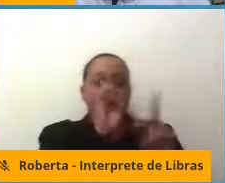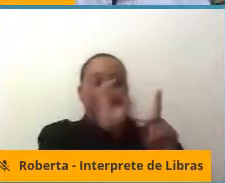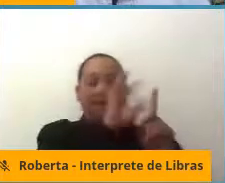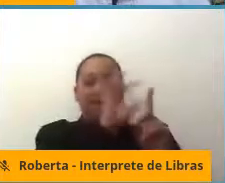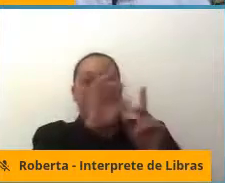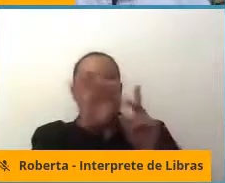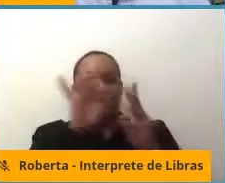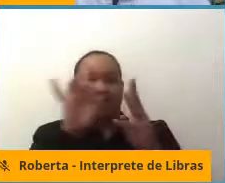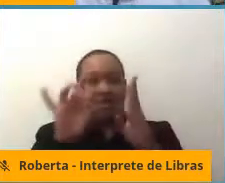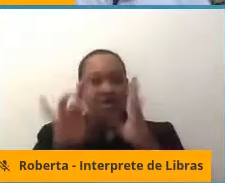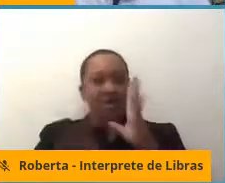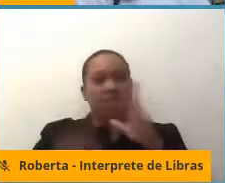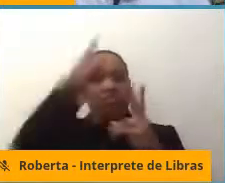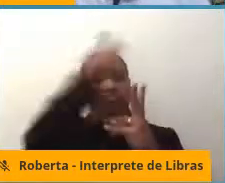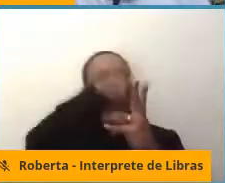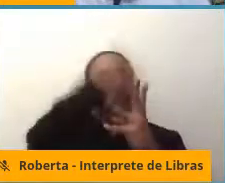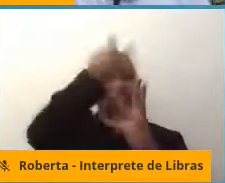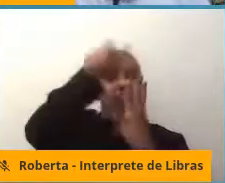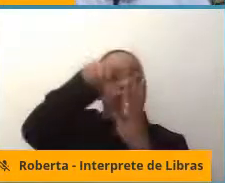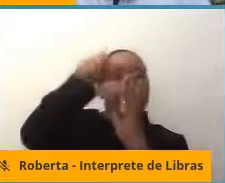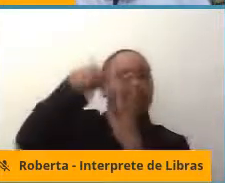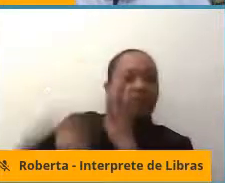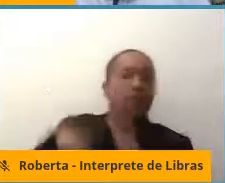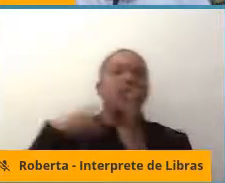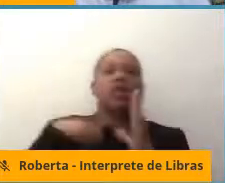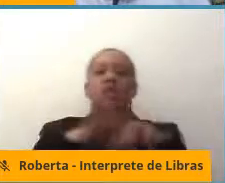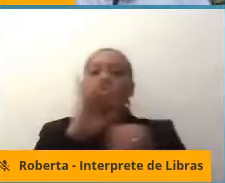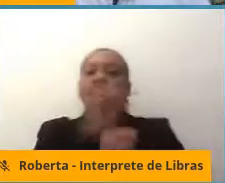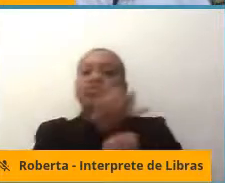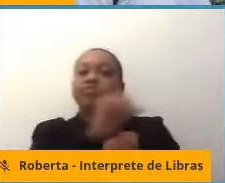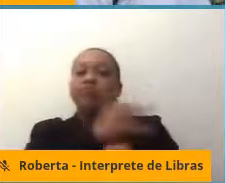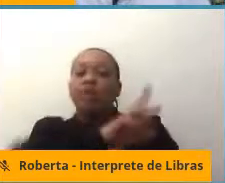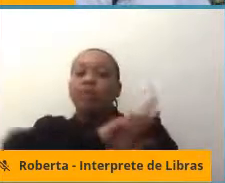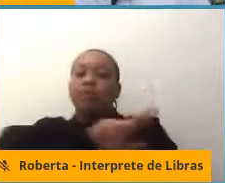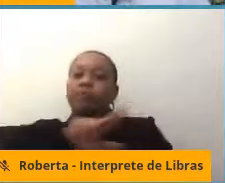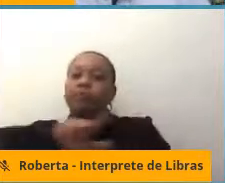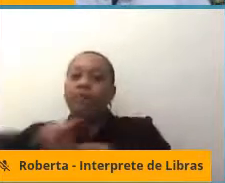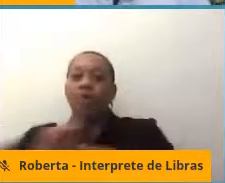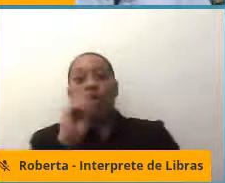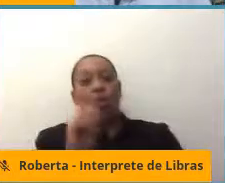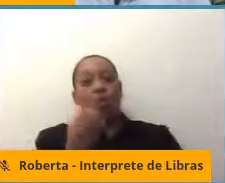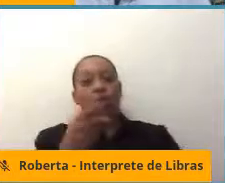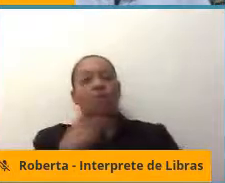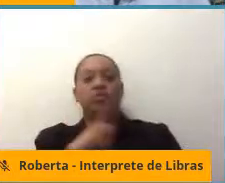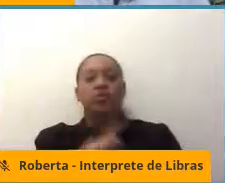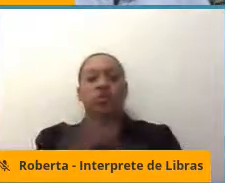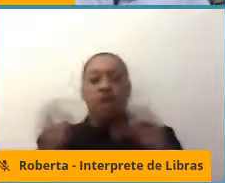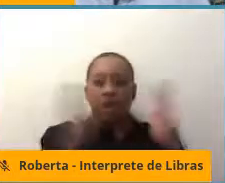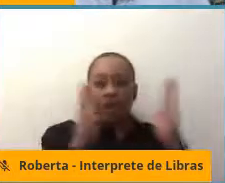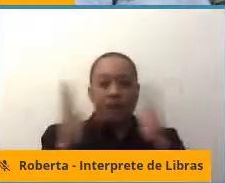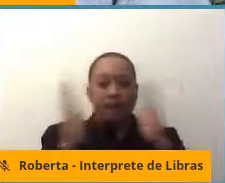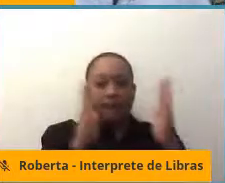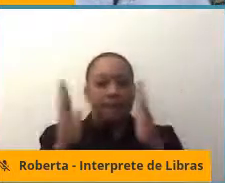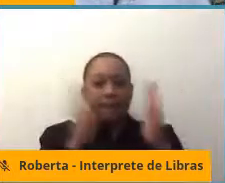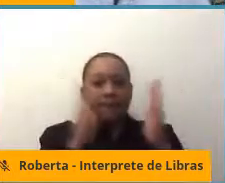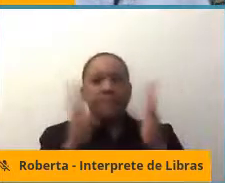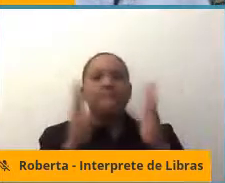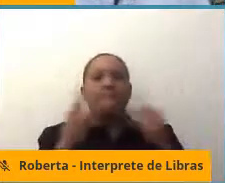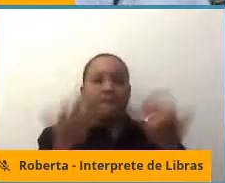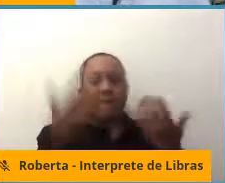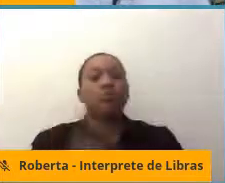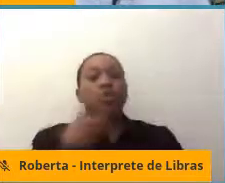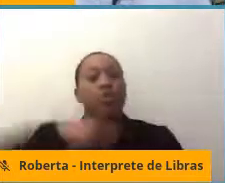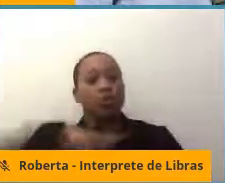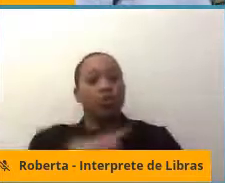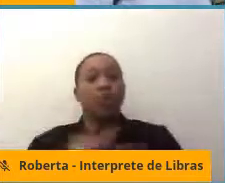ou então tirando uma média da propriedade das pessoas se movimentando, né? E as pessoas, quando a gente faz isso num número muito grande, não